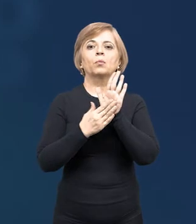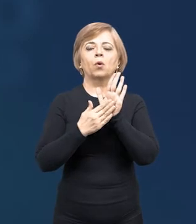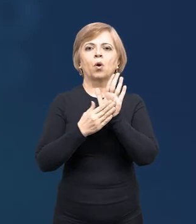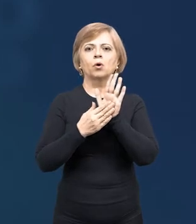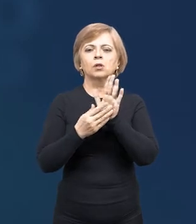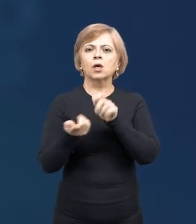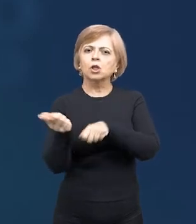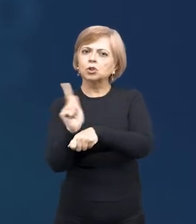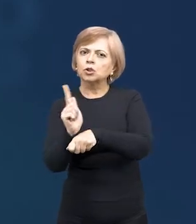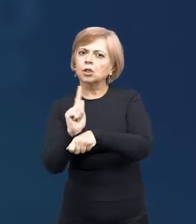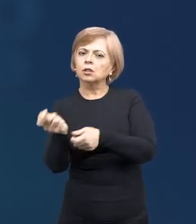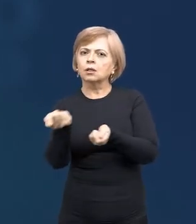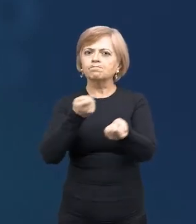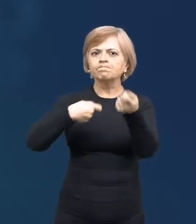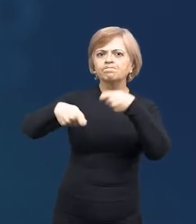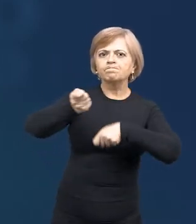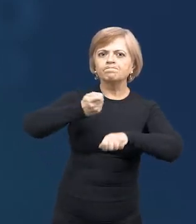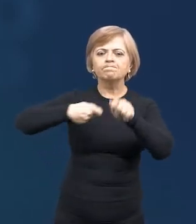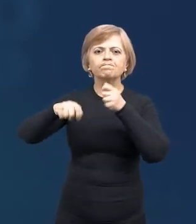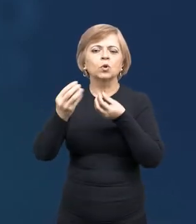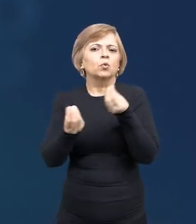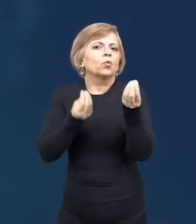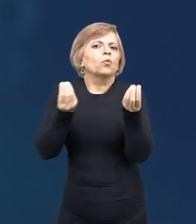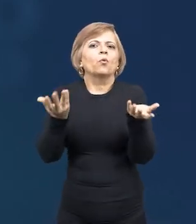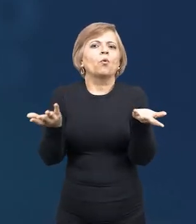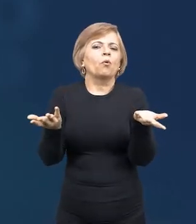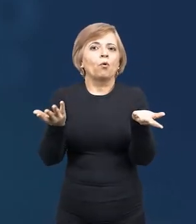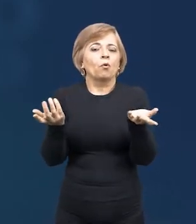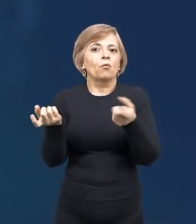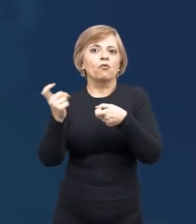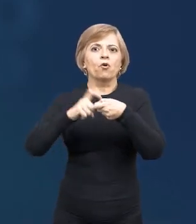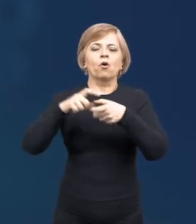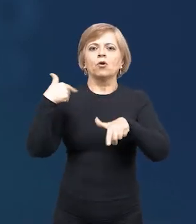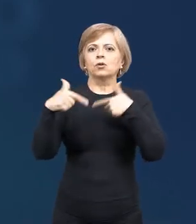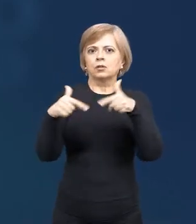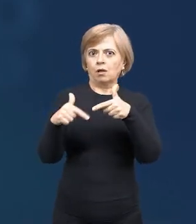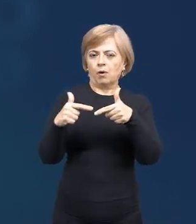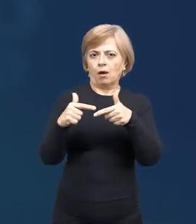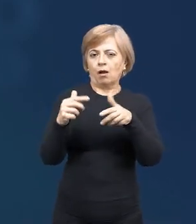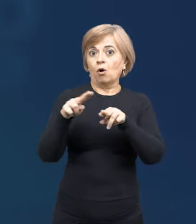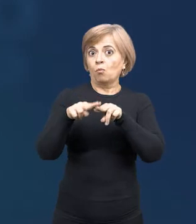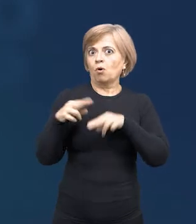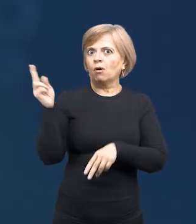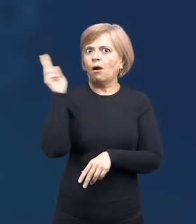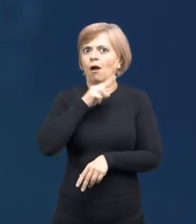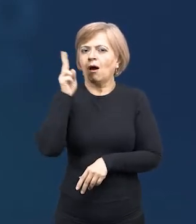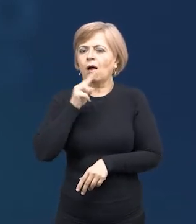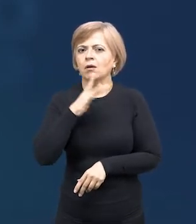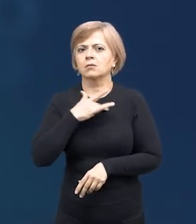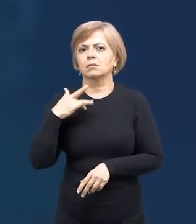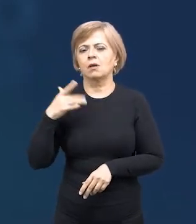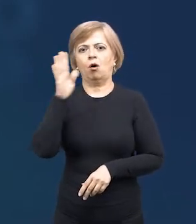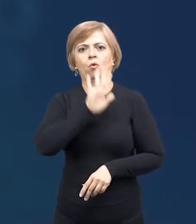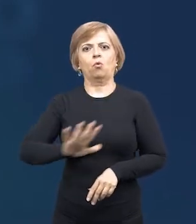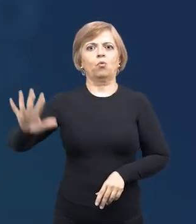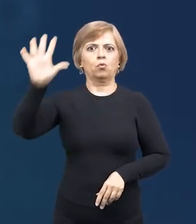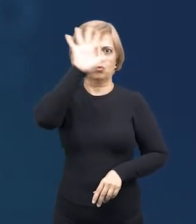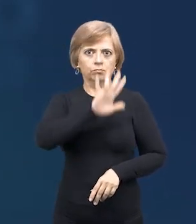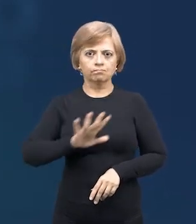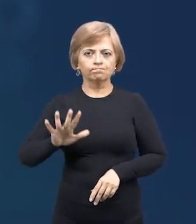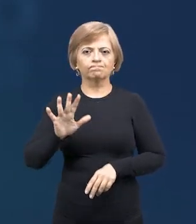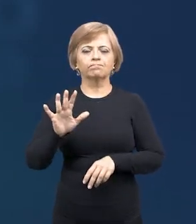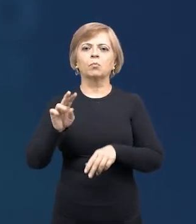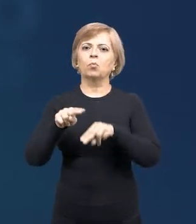as medidas em resposta às demandas relacionadas à emergência de saúde pública decorrente da